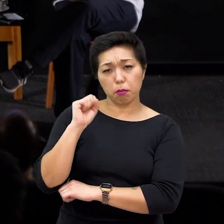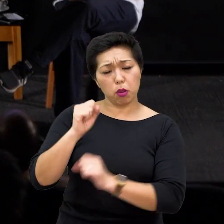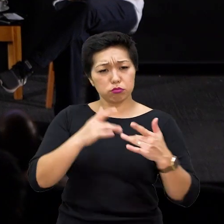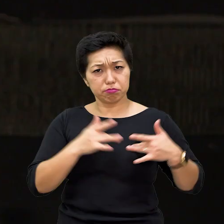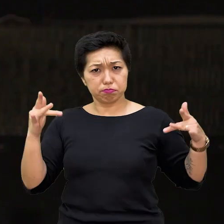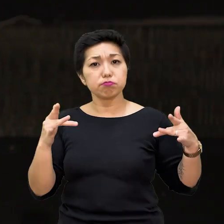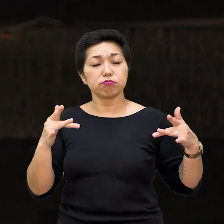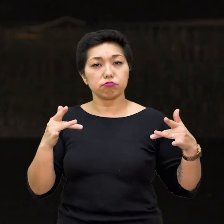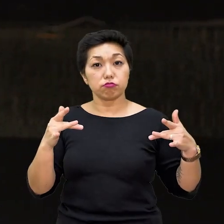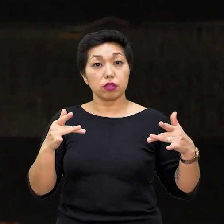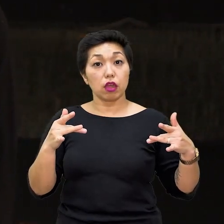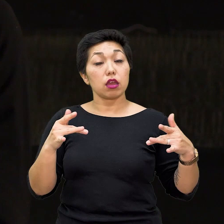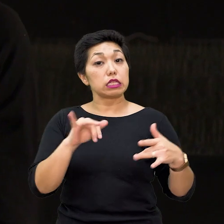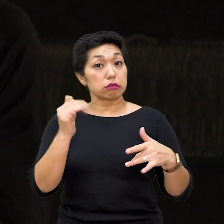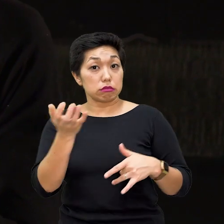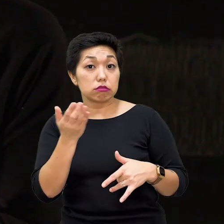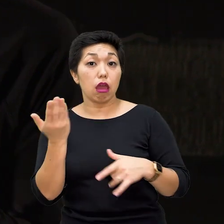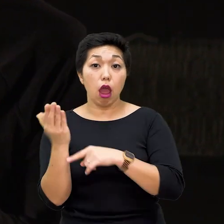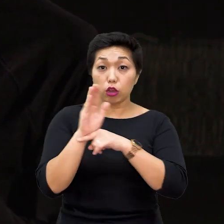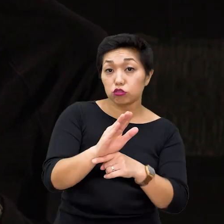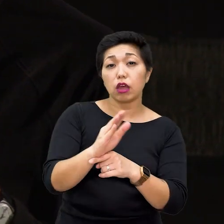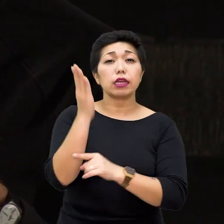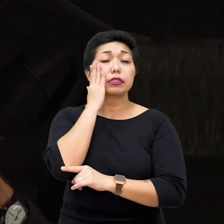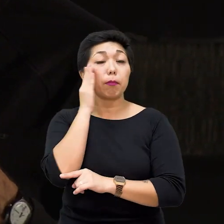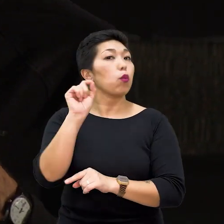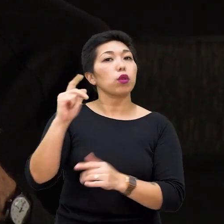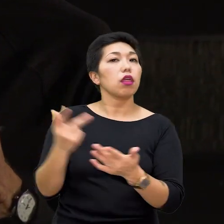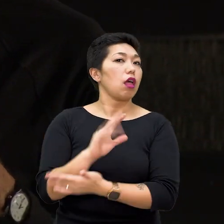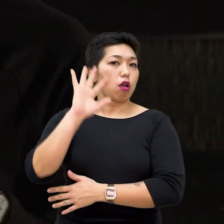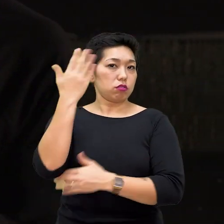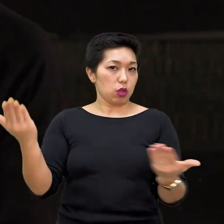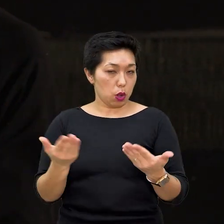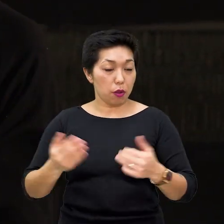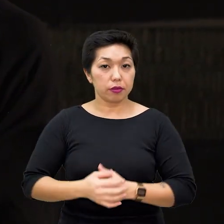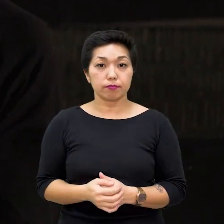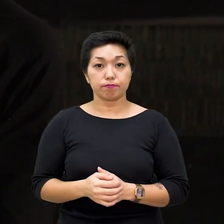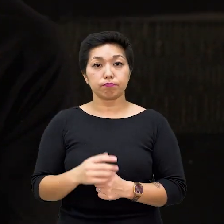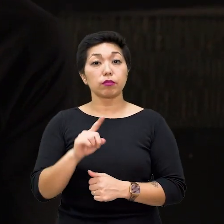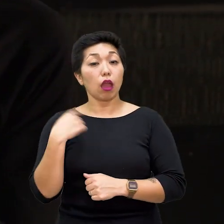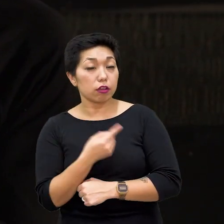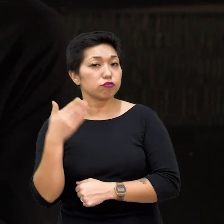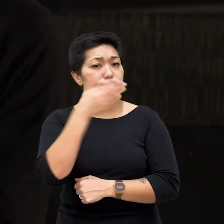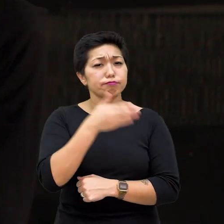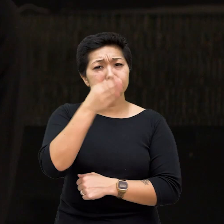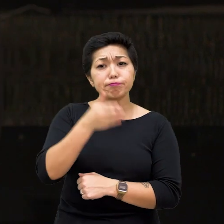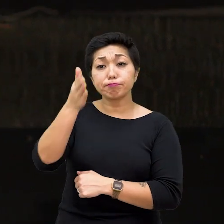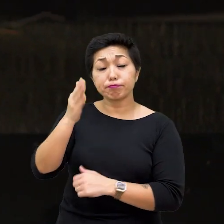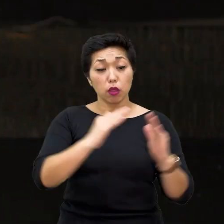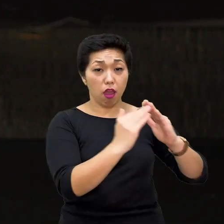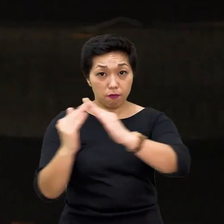sobre o que é que está acontecendo. Então, nós fomos lá e nas vilas rurais